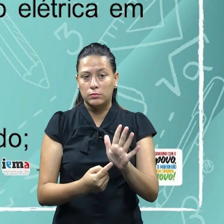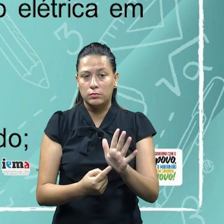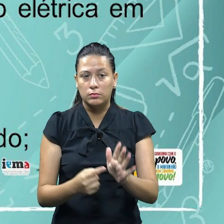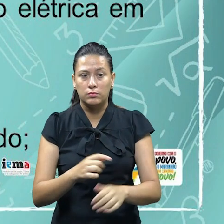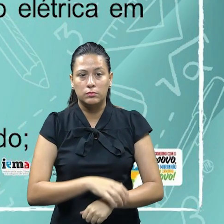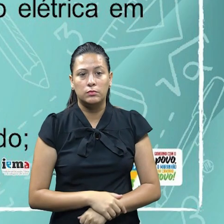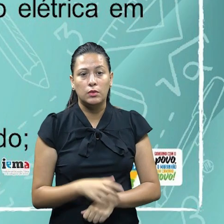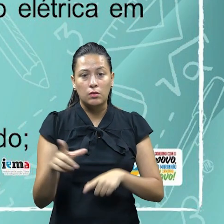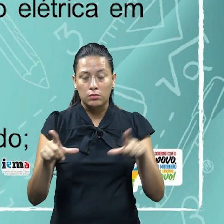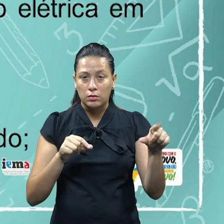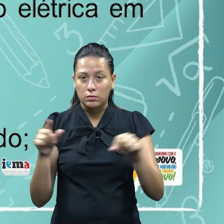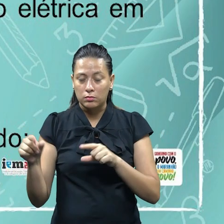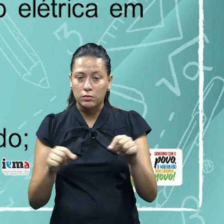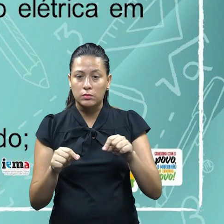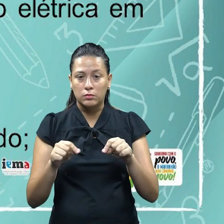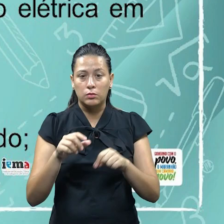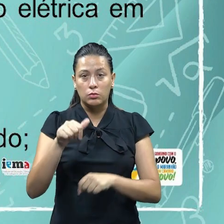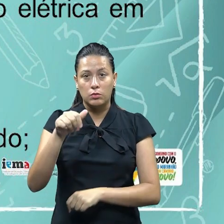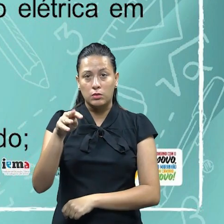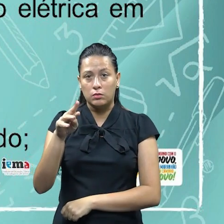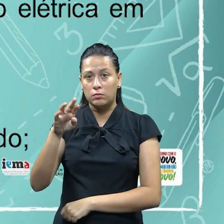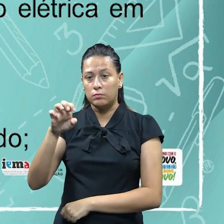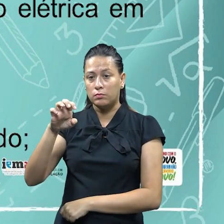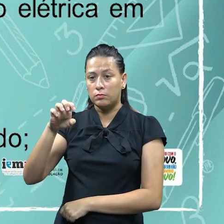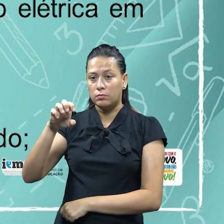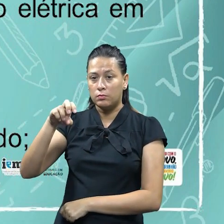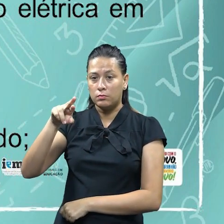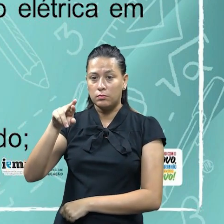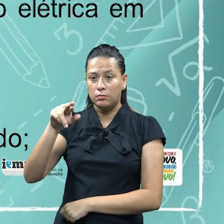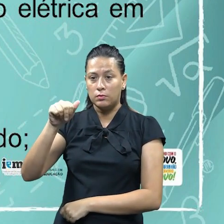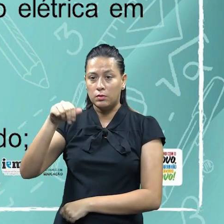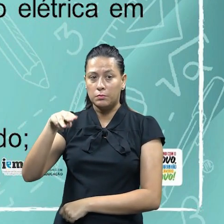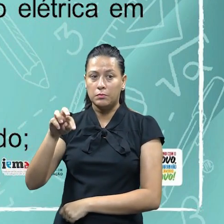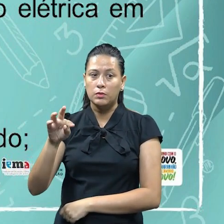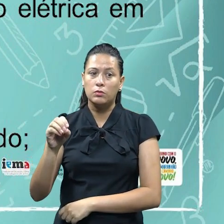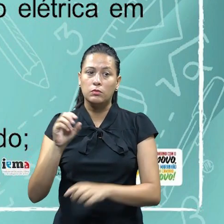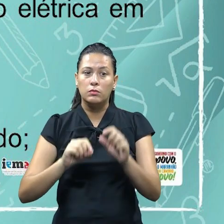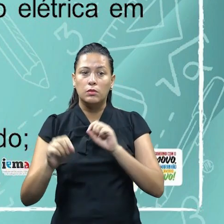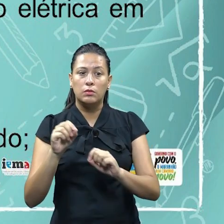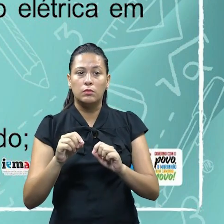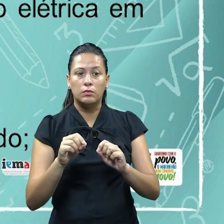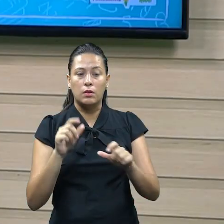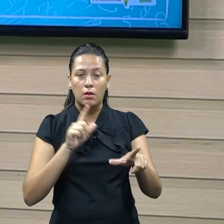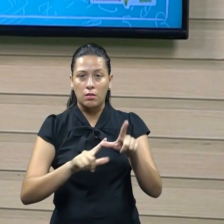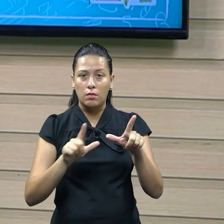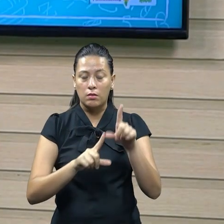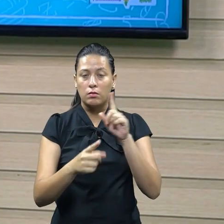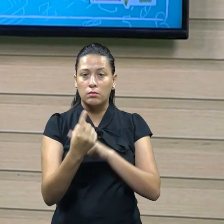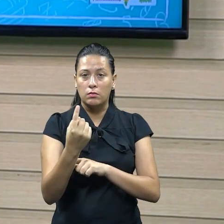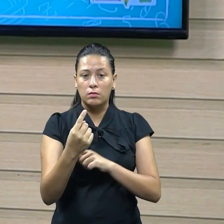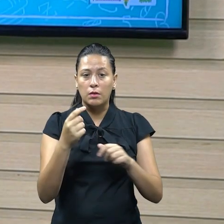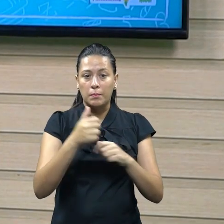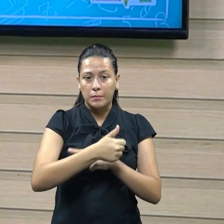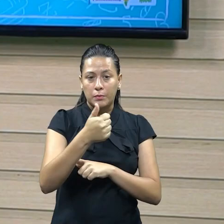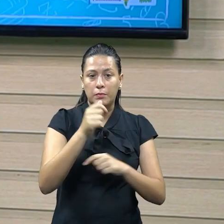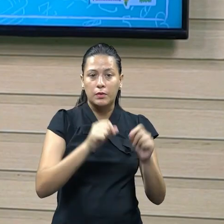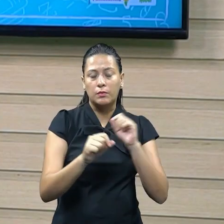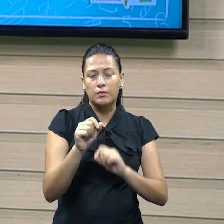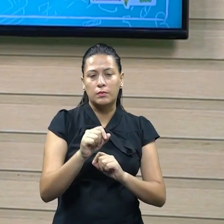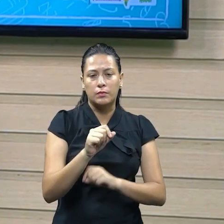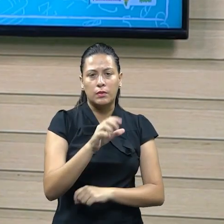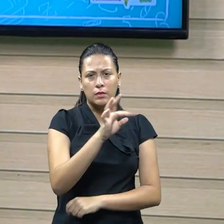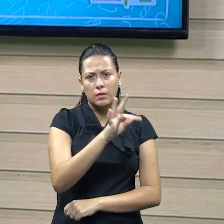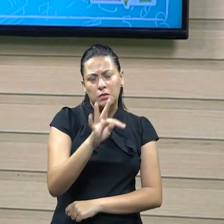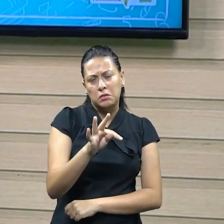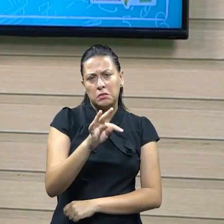dos esquemas de aterramento é utilizado a simbologia. A primeira letra, que a gente viu, T, TN, TT